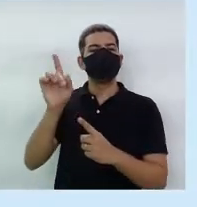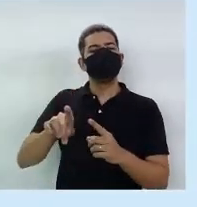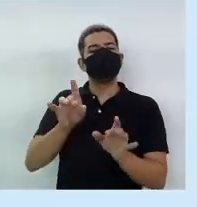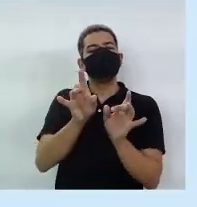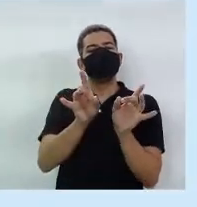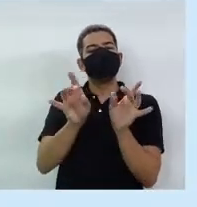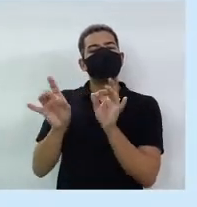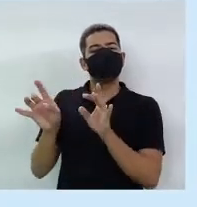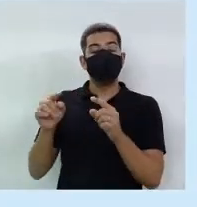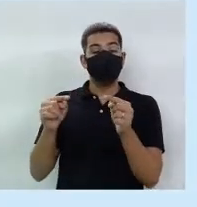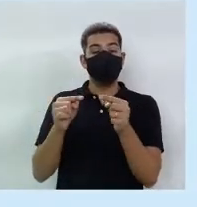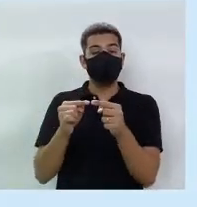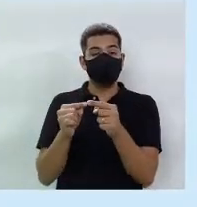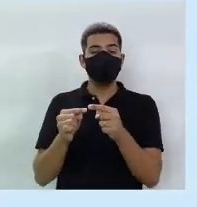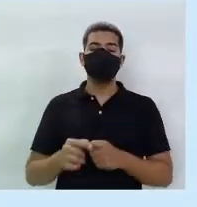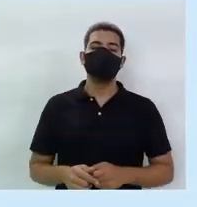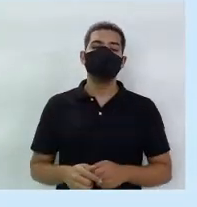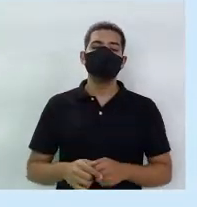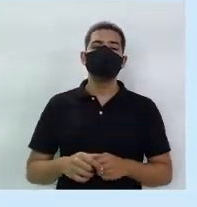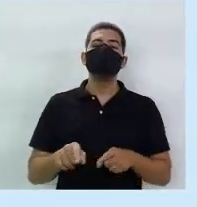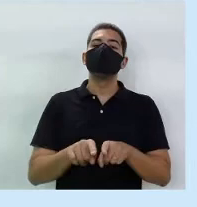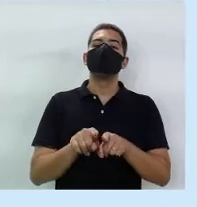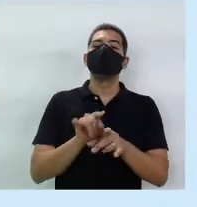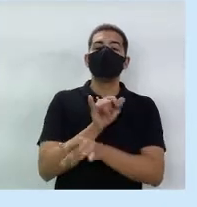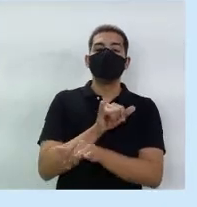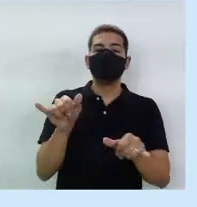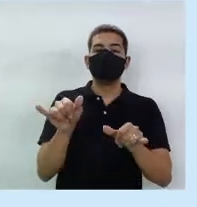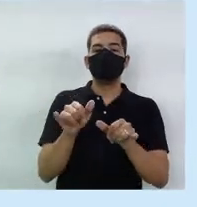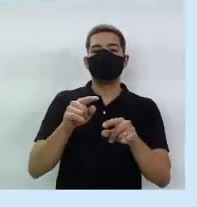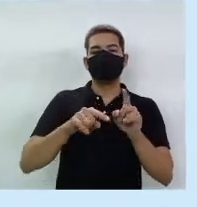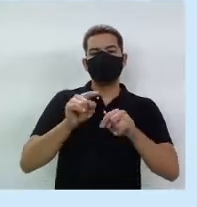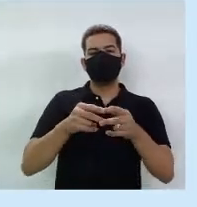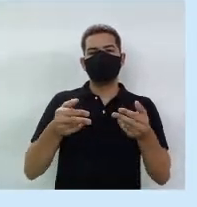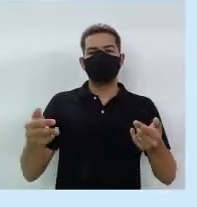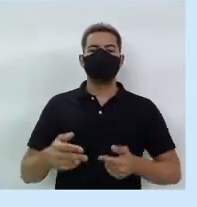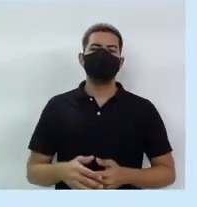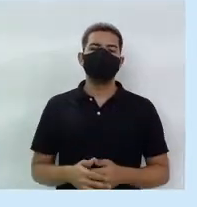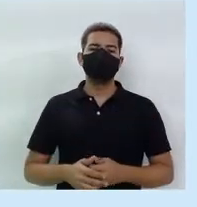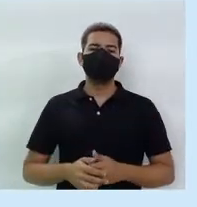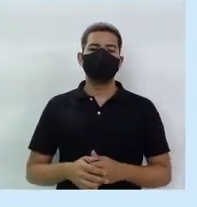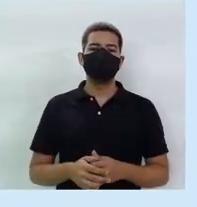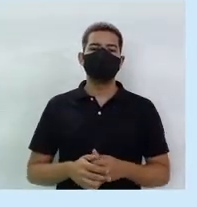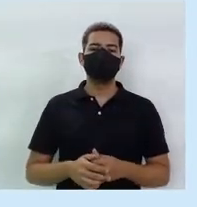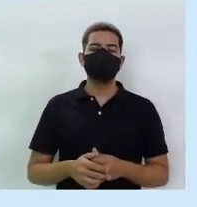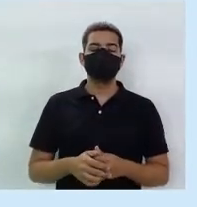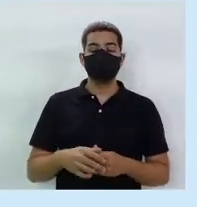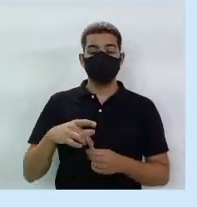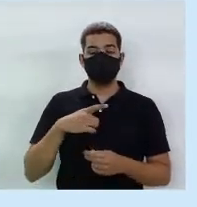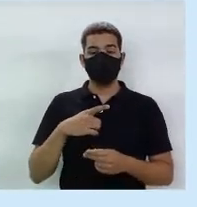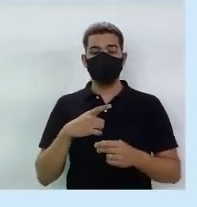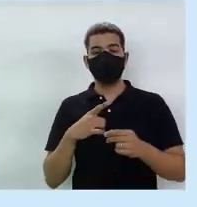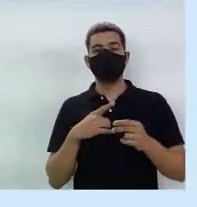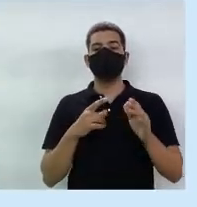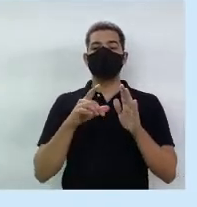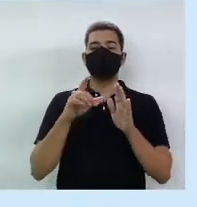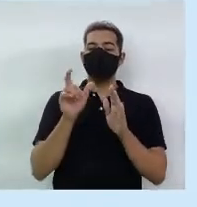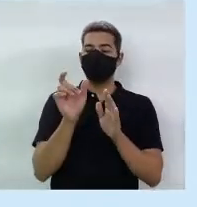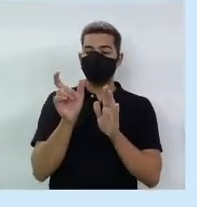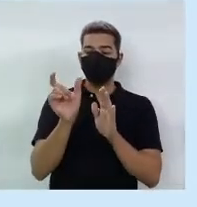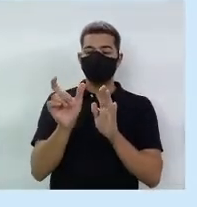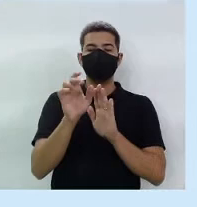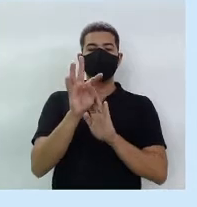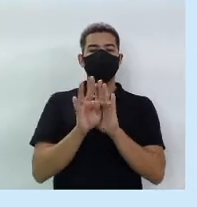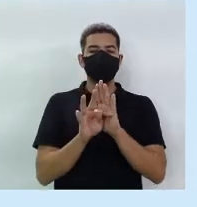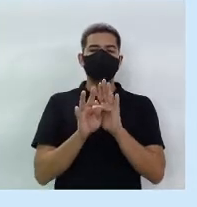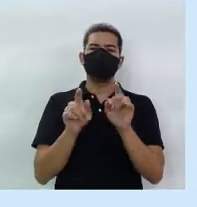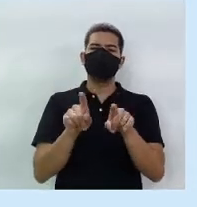Vender, anunciar um produto. Então, a junção do verbal e o não verbal, certo? Juntos